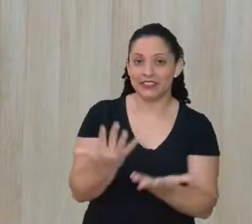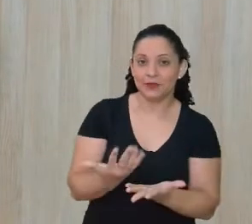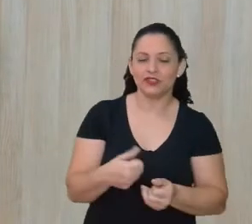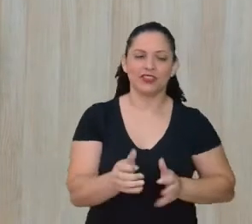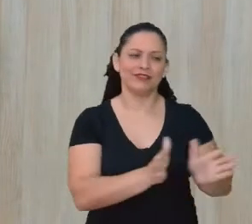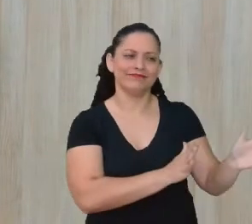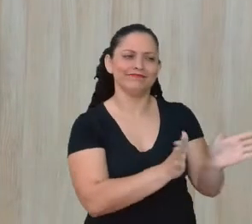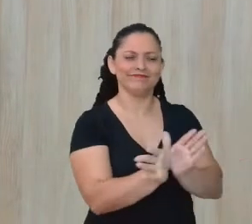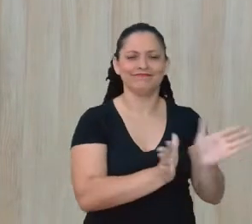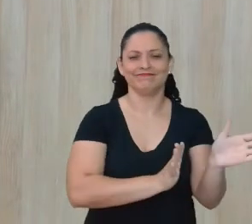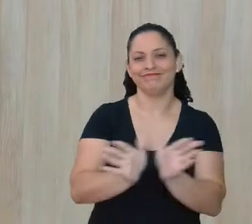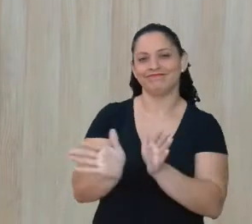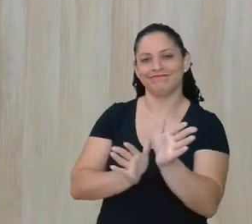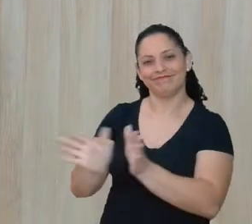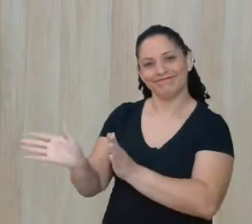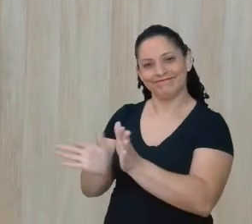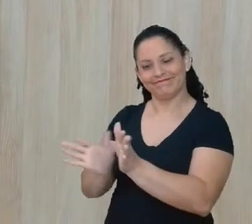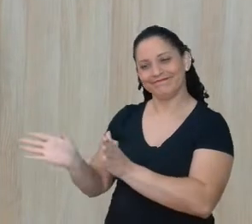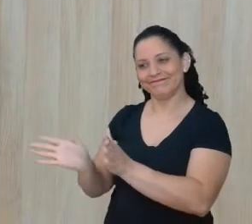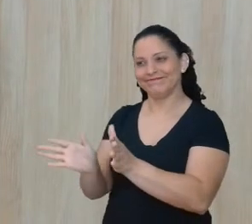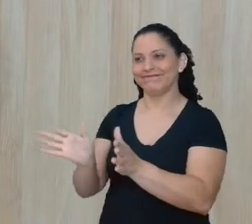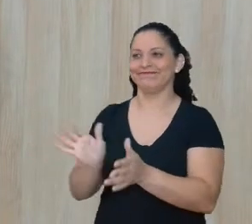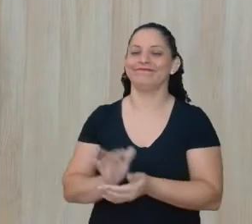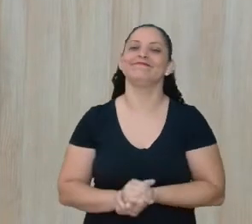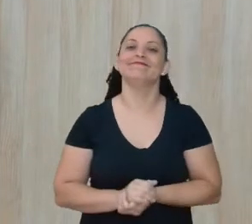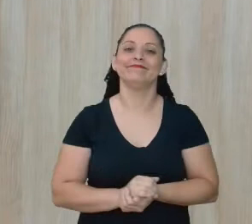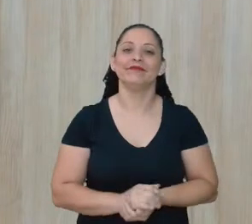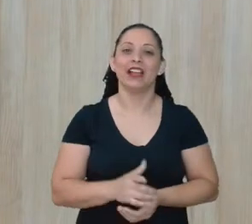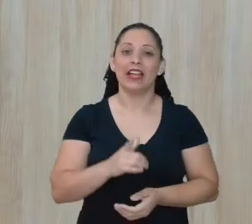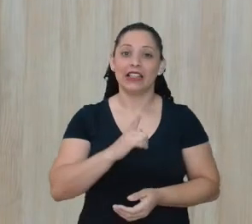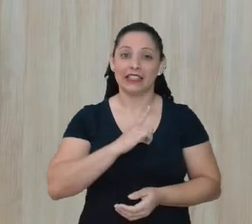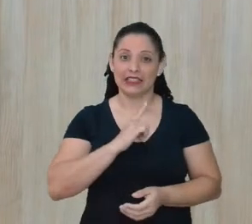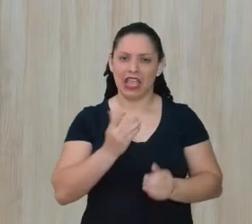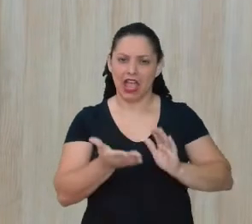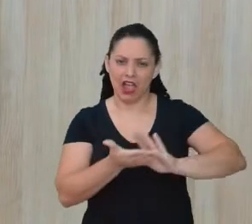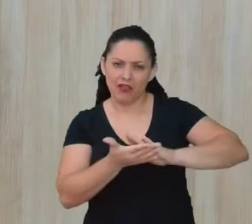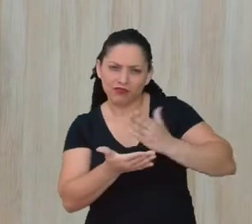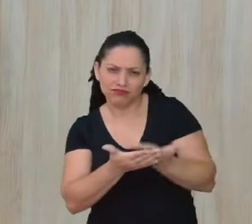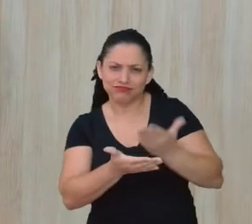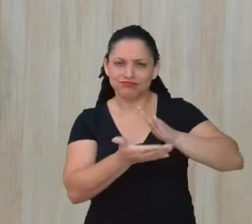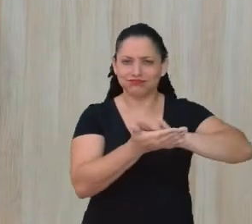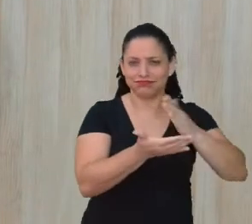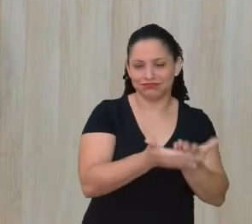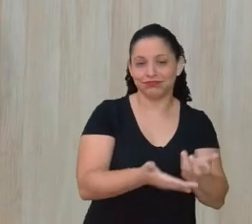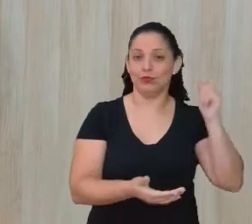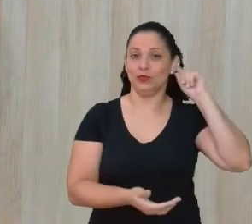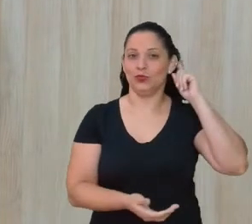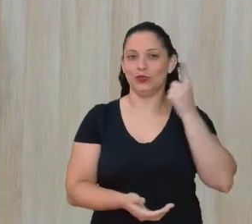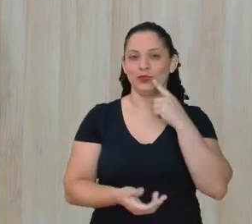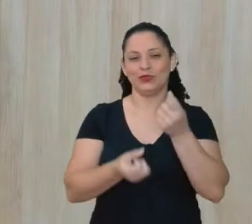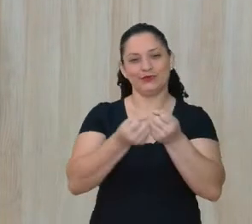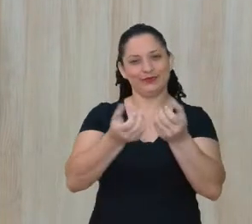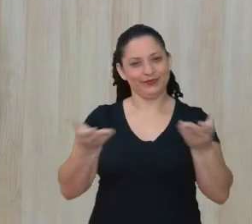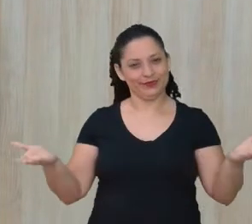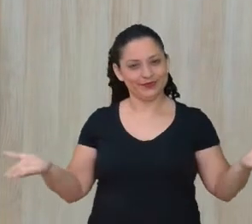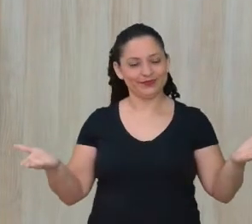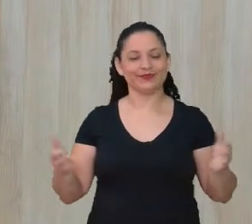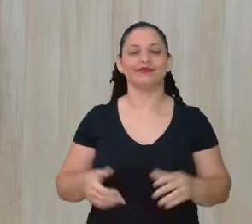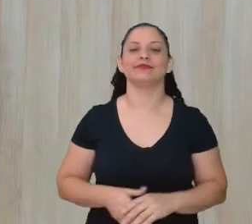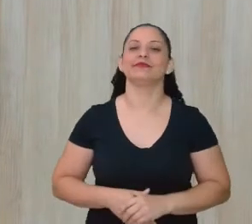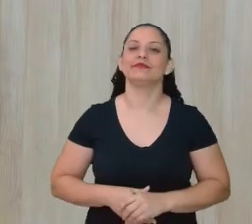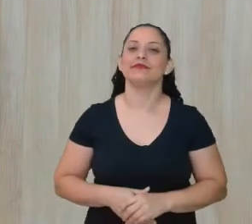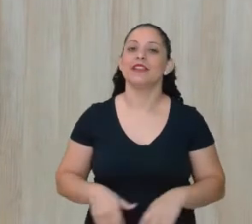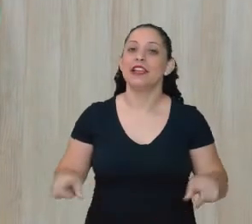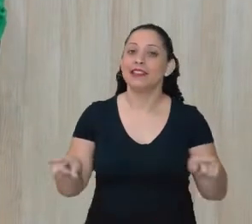aí a passar essa mensagem, né? Fazendo essa acessibilidade a todos os surdos, tá certo? E além